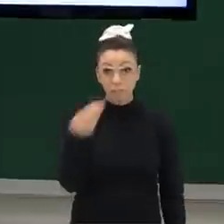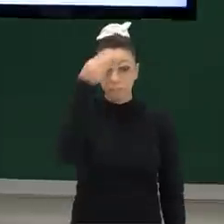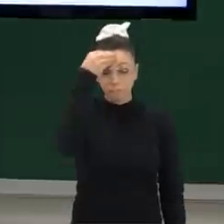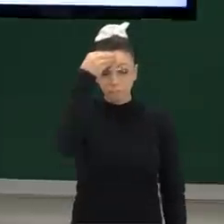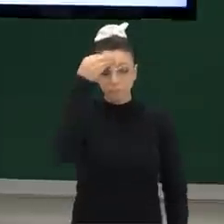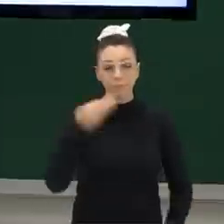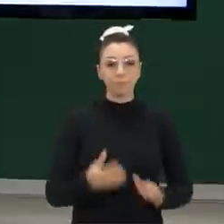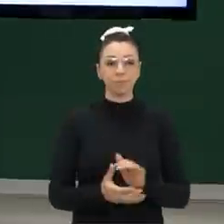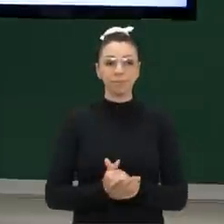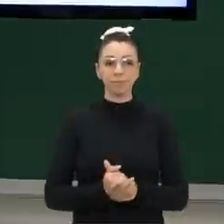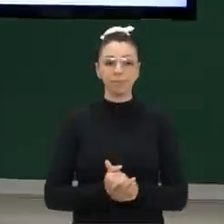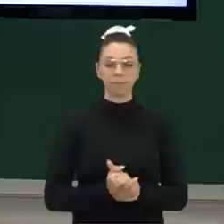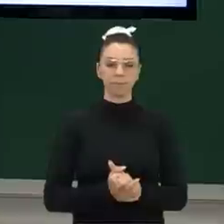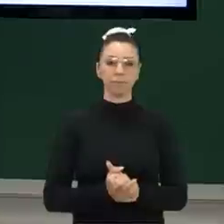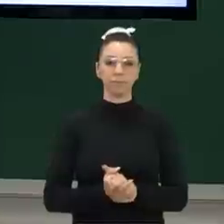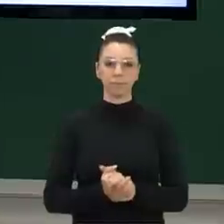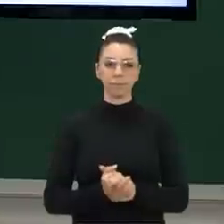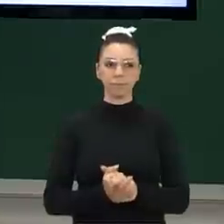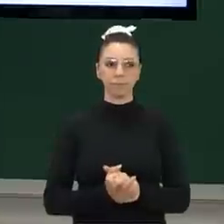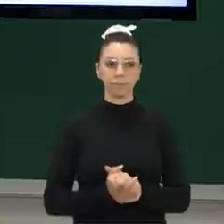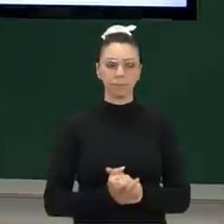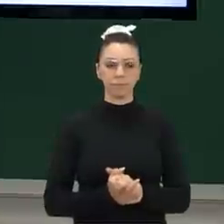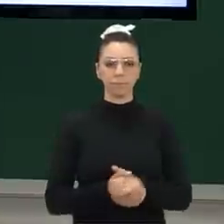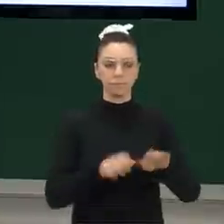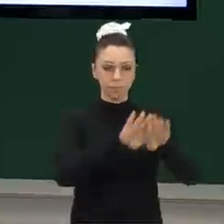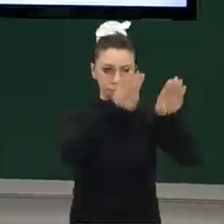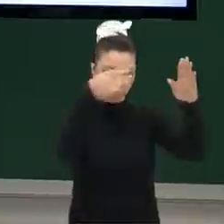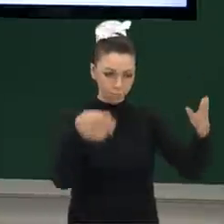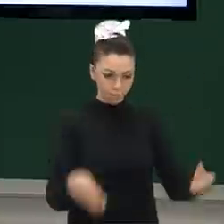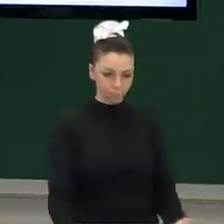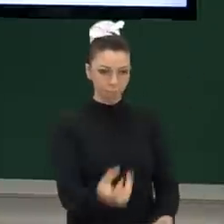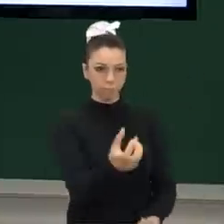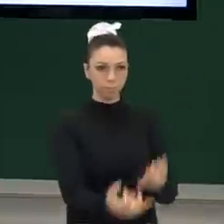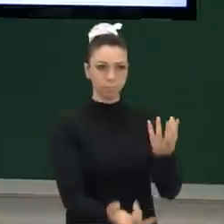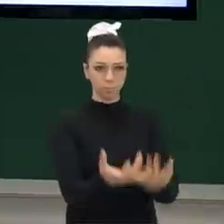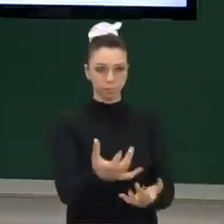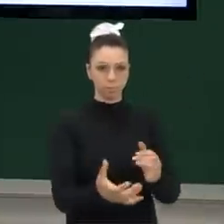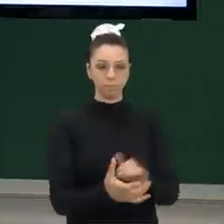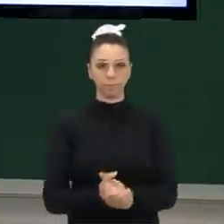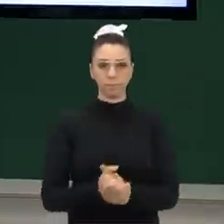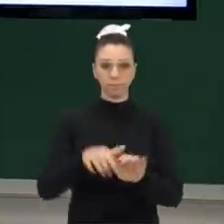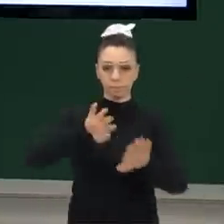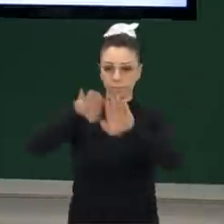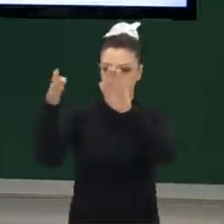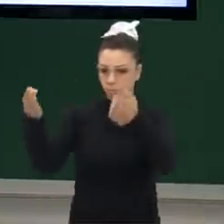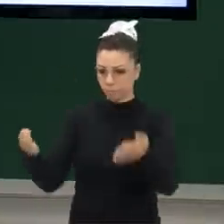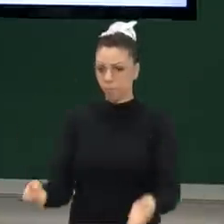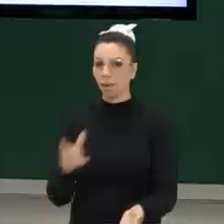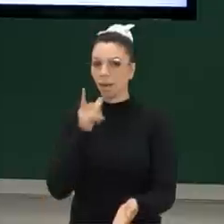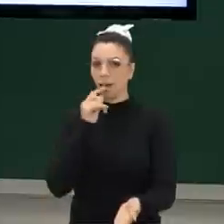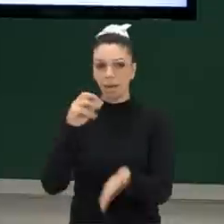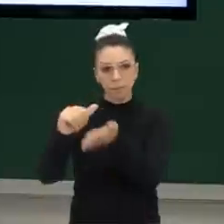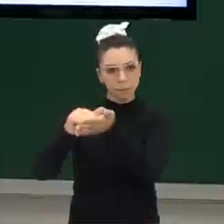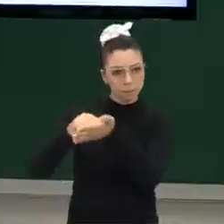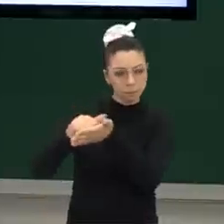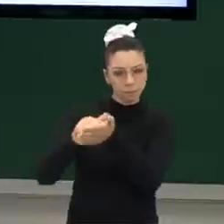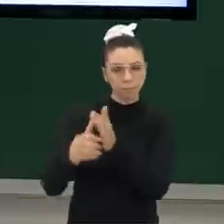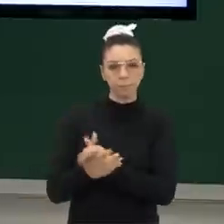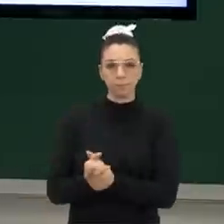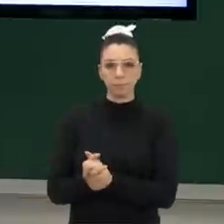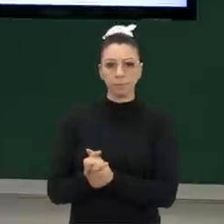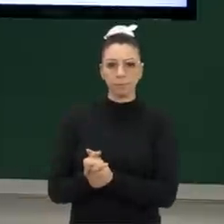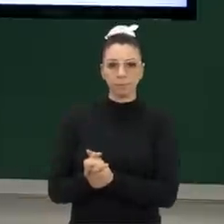palavrinhas? Cooker, fogão. Sink, pia. Fridge,